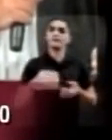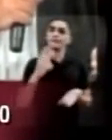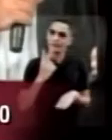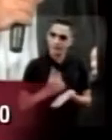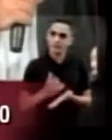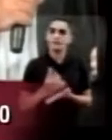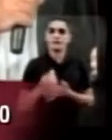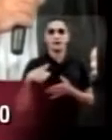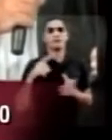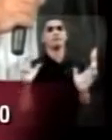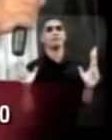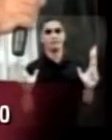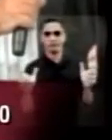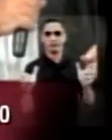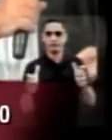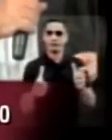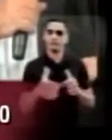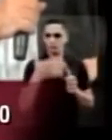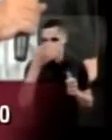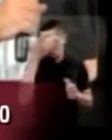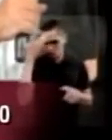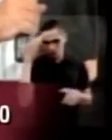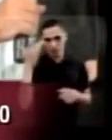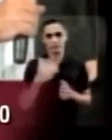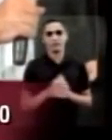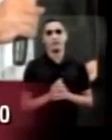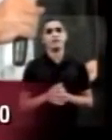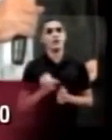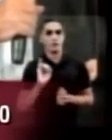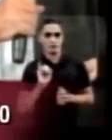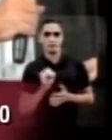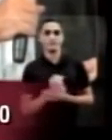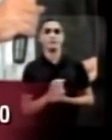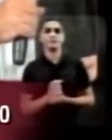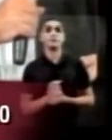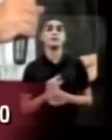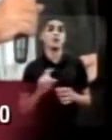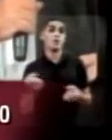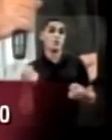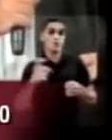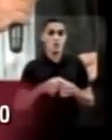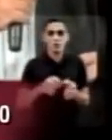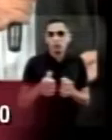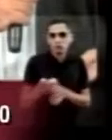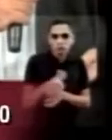queda, tá? Nós notamos que vamos analisar